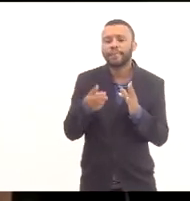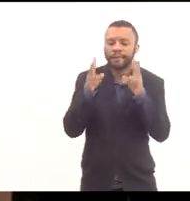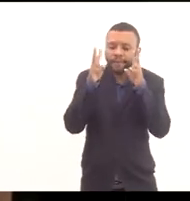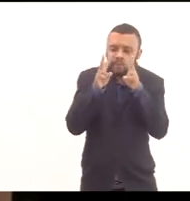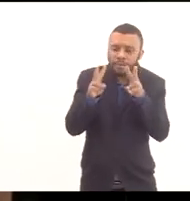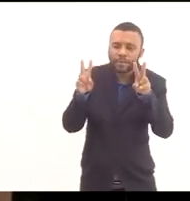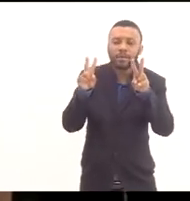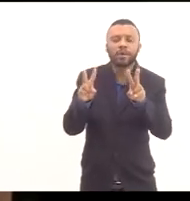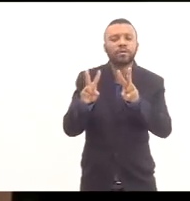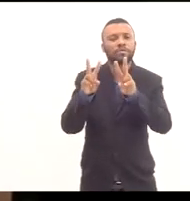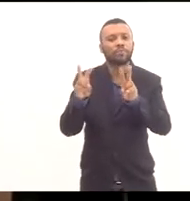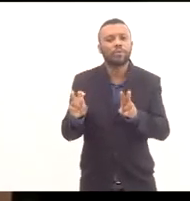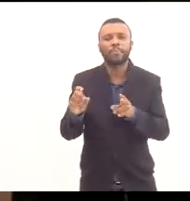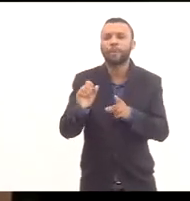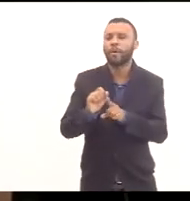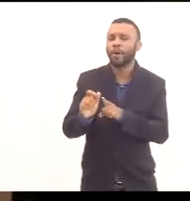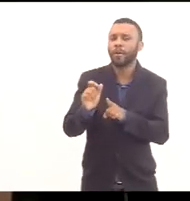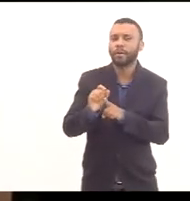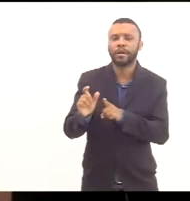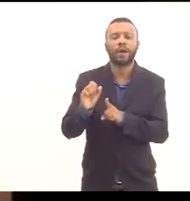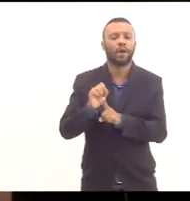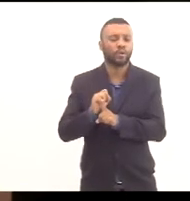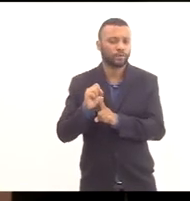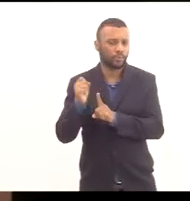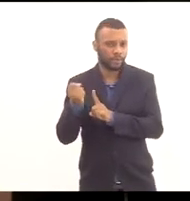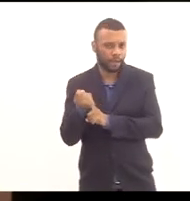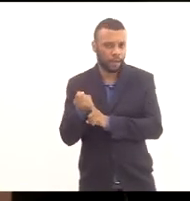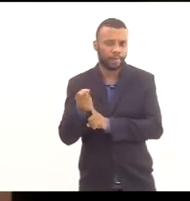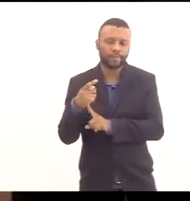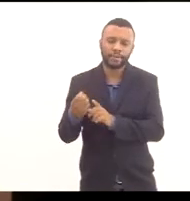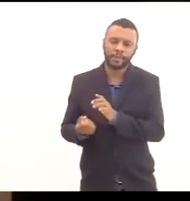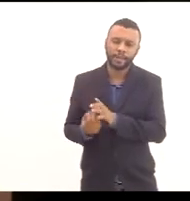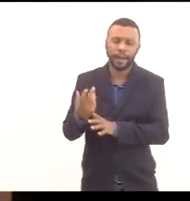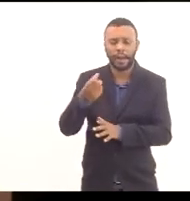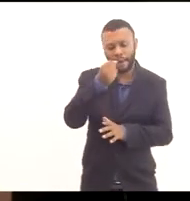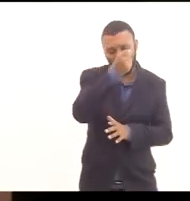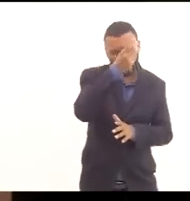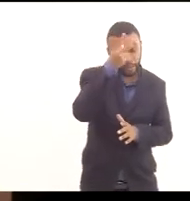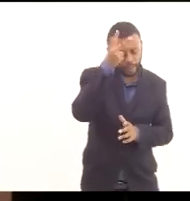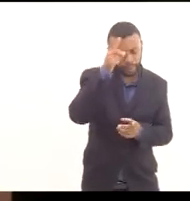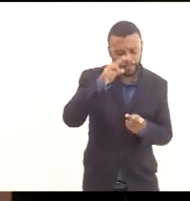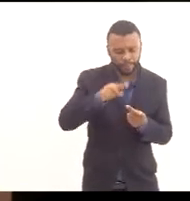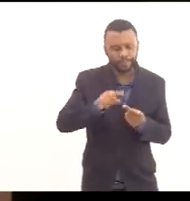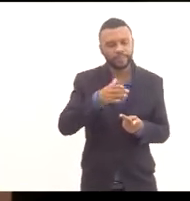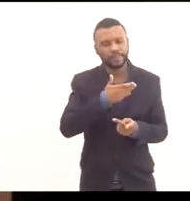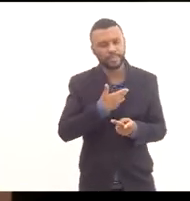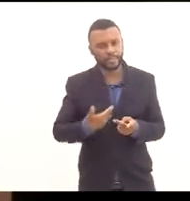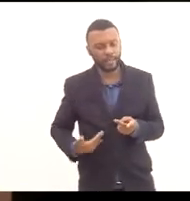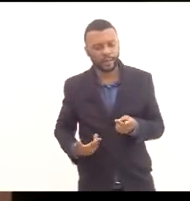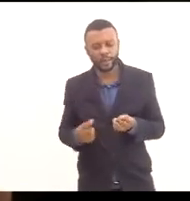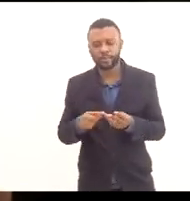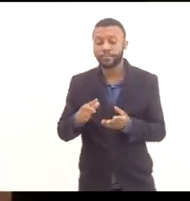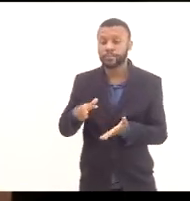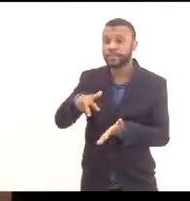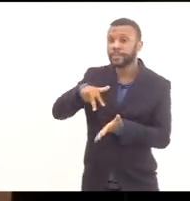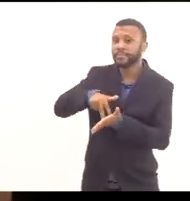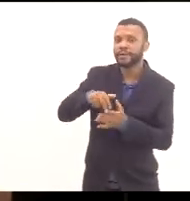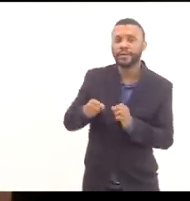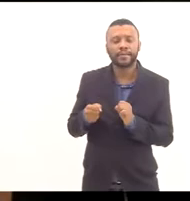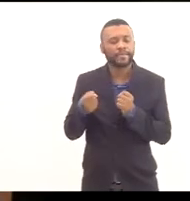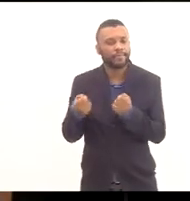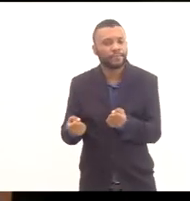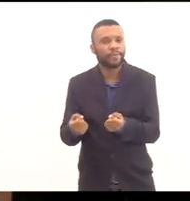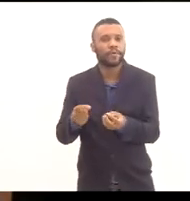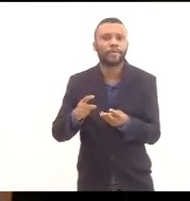do aluguel social então decidiu-se criar município Estado Defesa Civil procuradoria